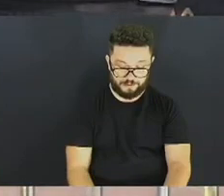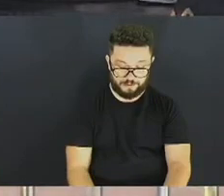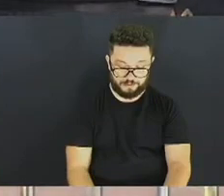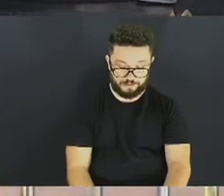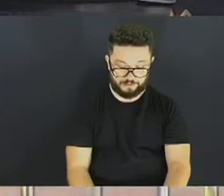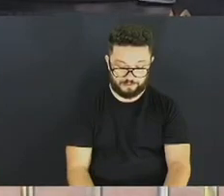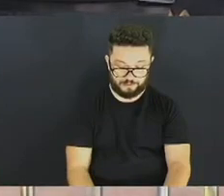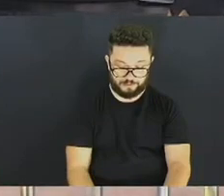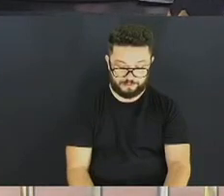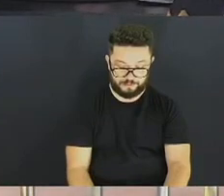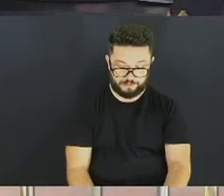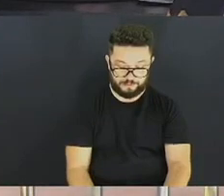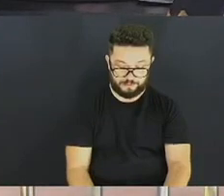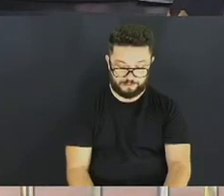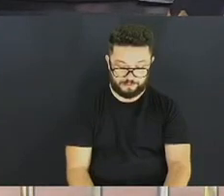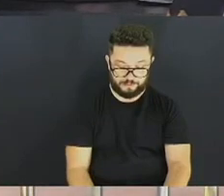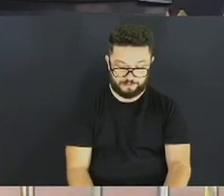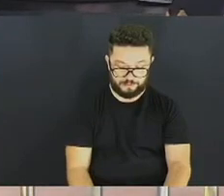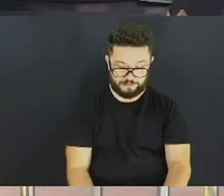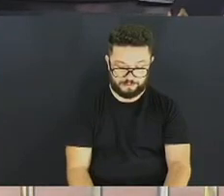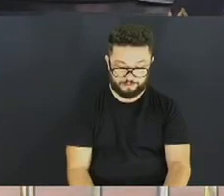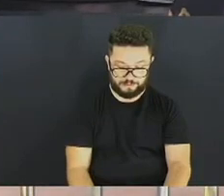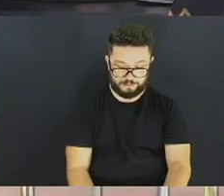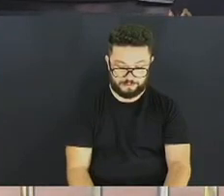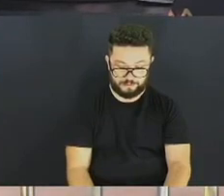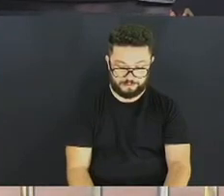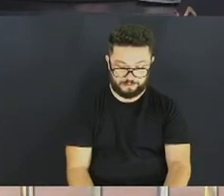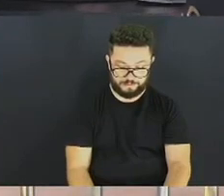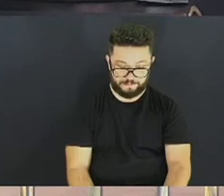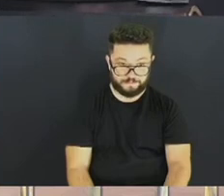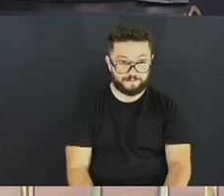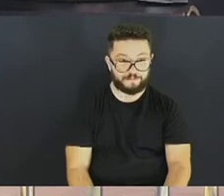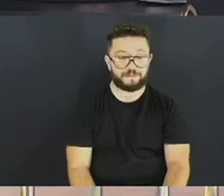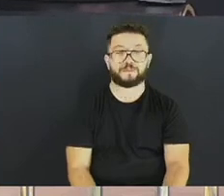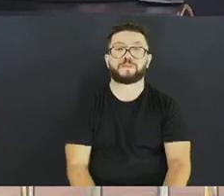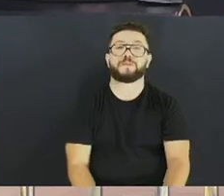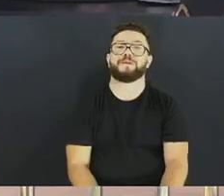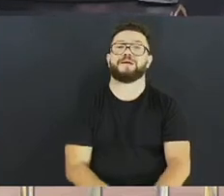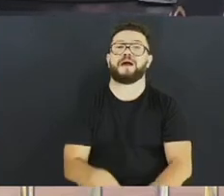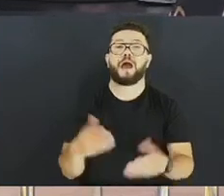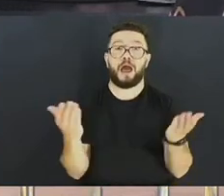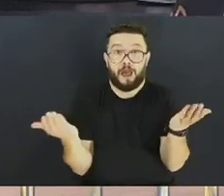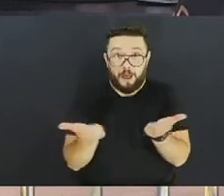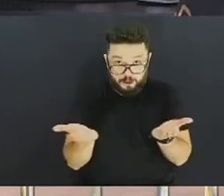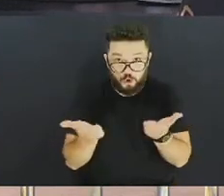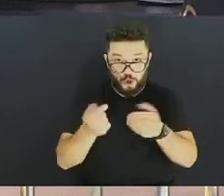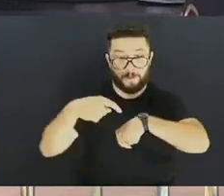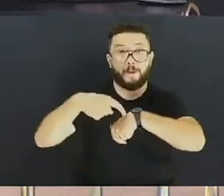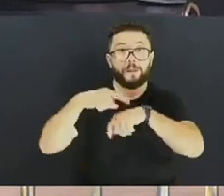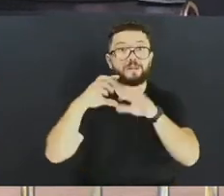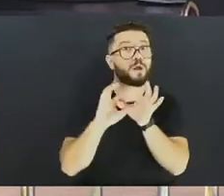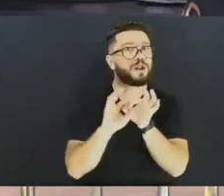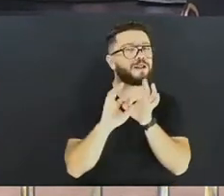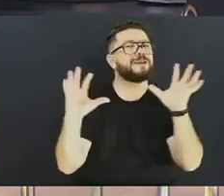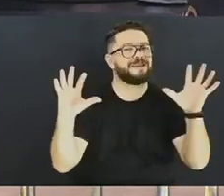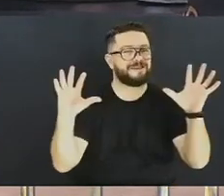continuidade dos trabalhos, passamos à tribuna livre, horário reservado com as seguintes regras: 15 minutos para a explanação do